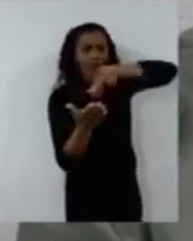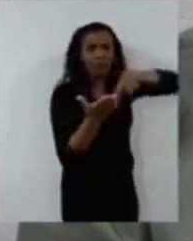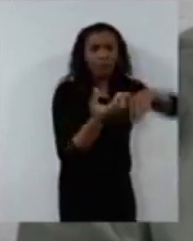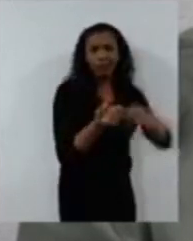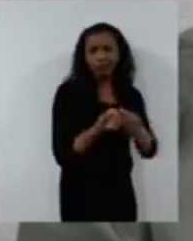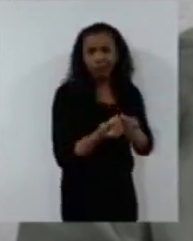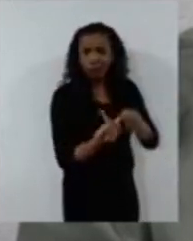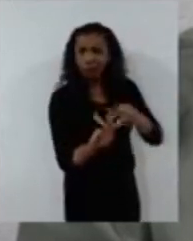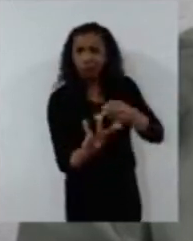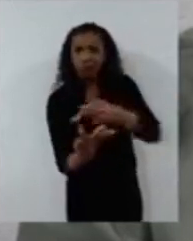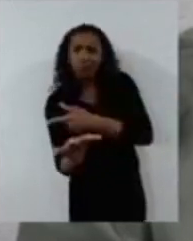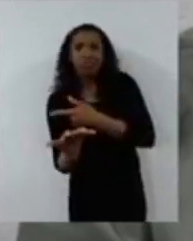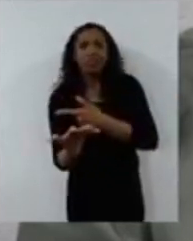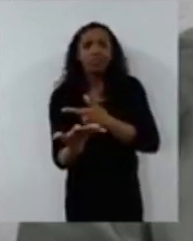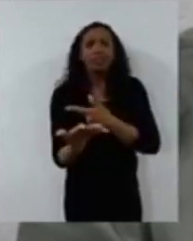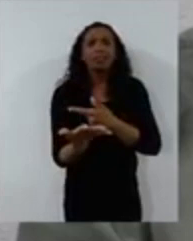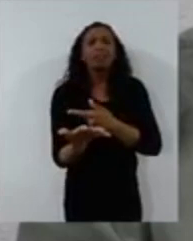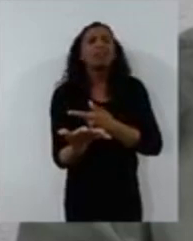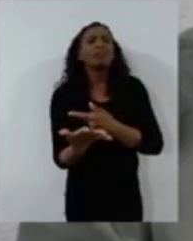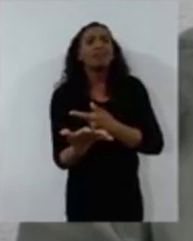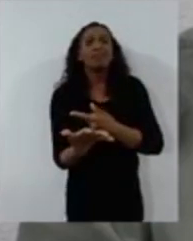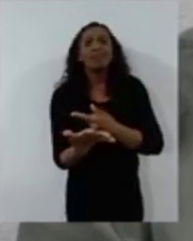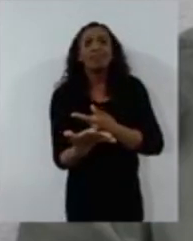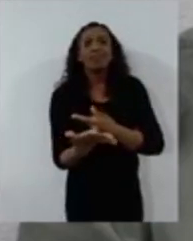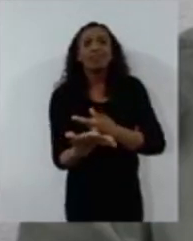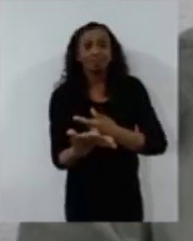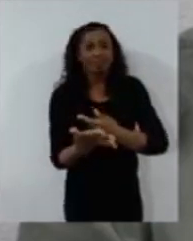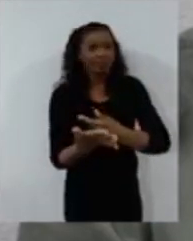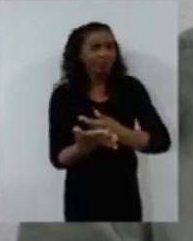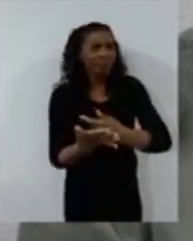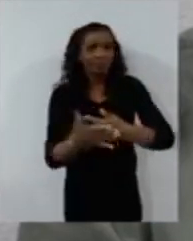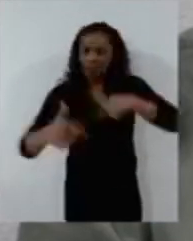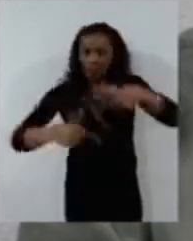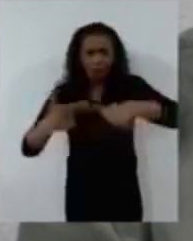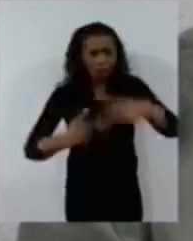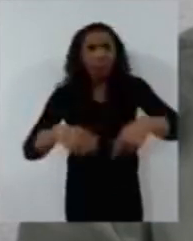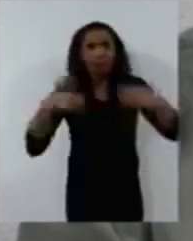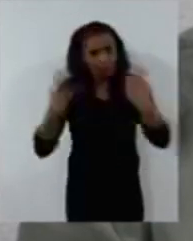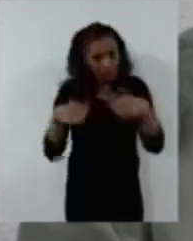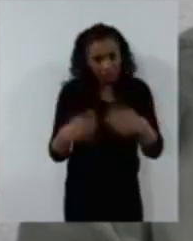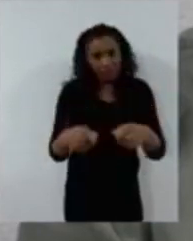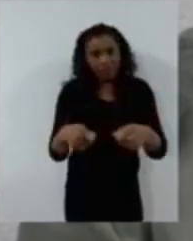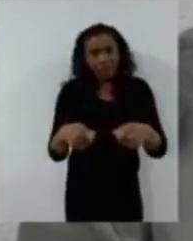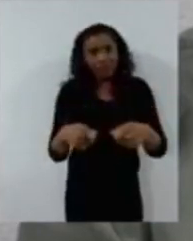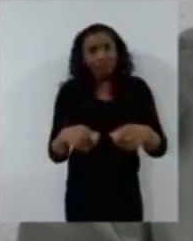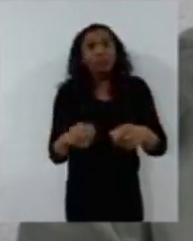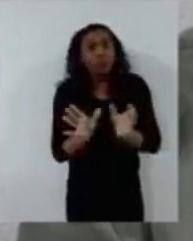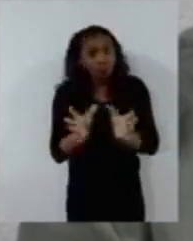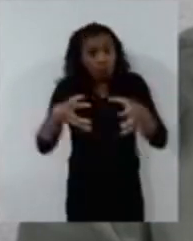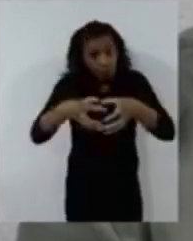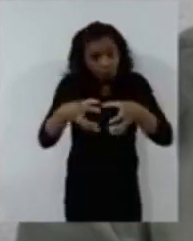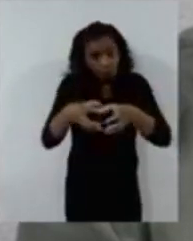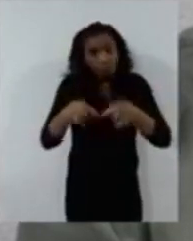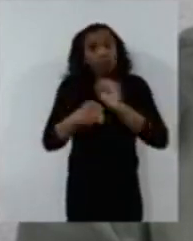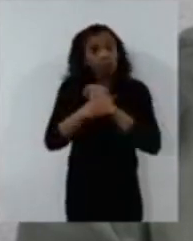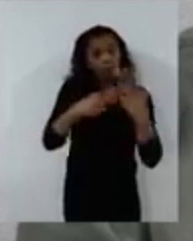como essenciais. E o comitê vem sempre com muito